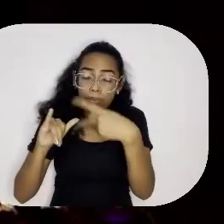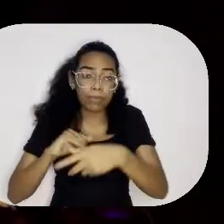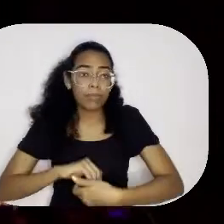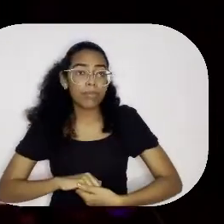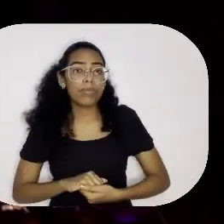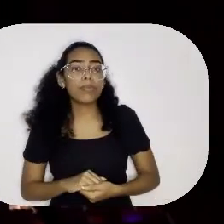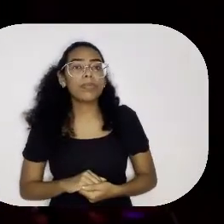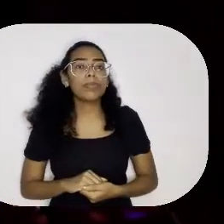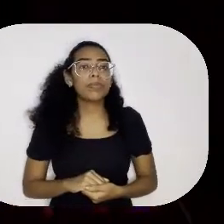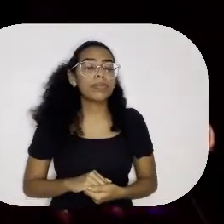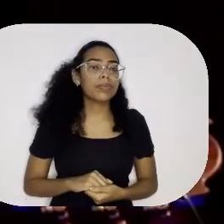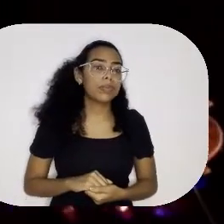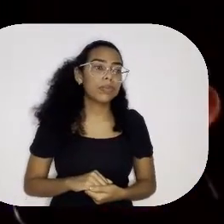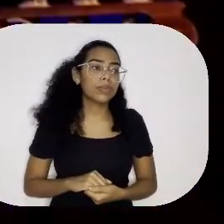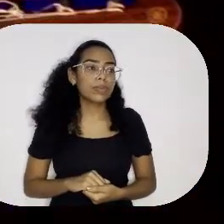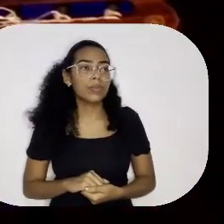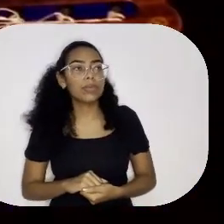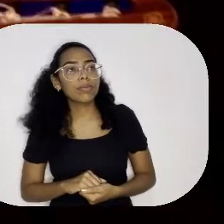igualzinho ao seu,